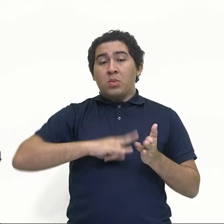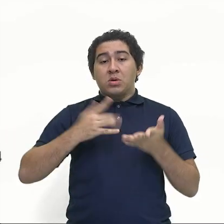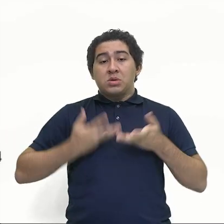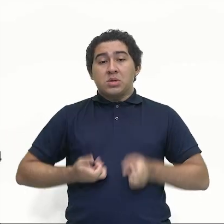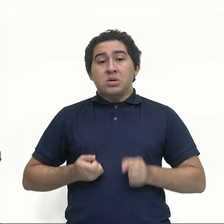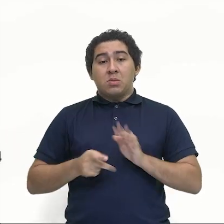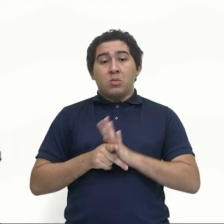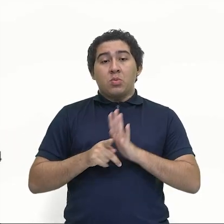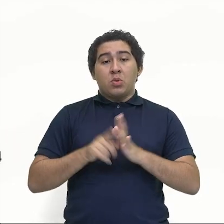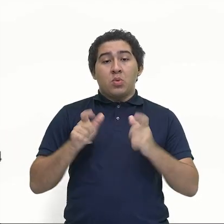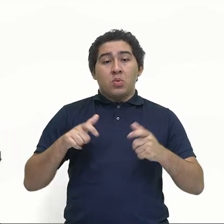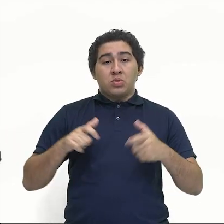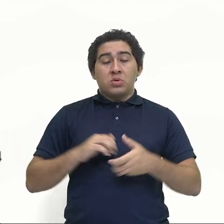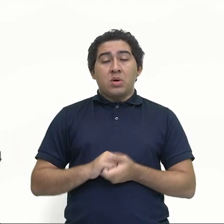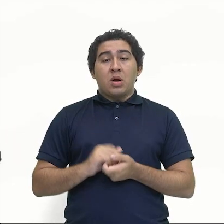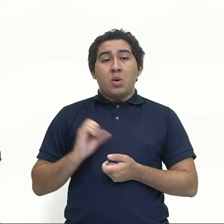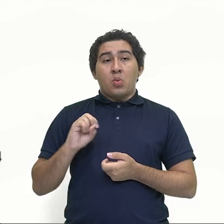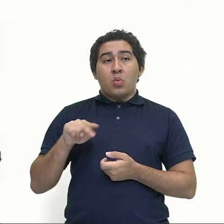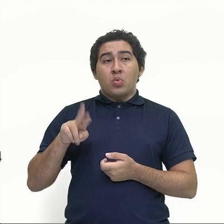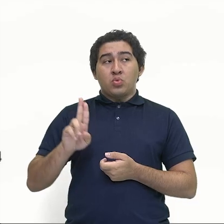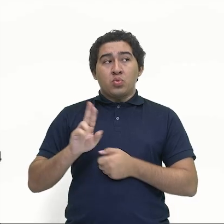adotado pela ONU em